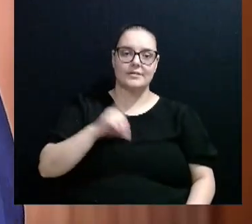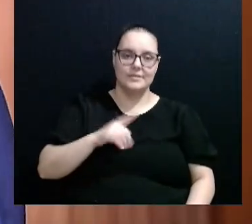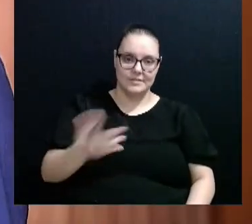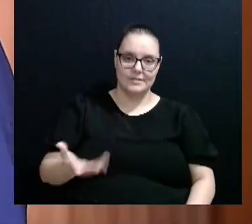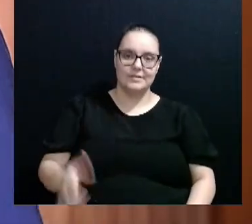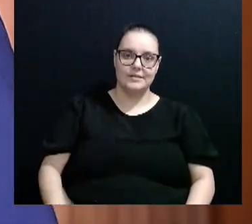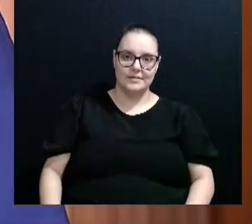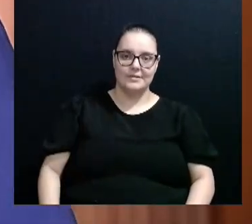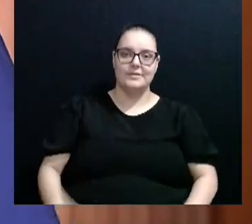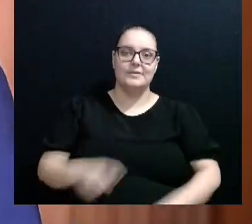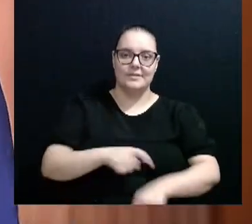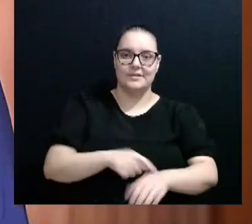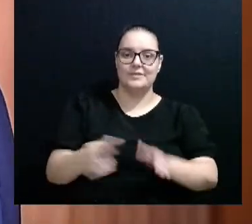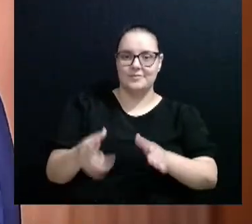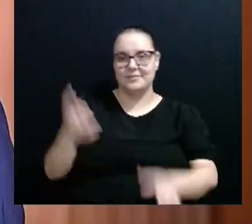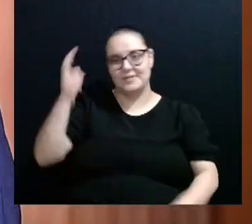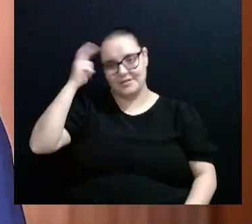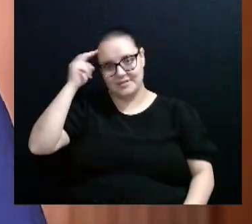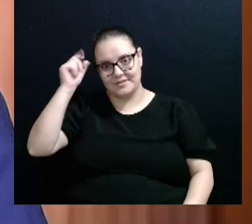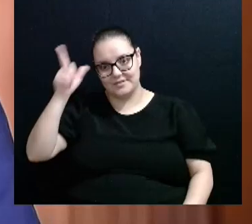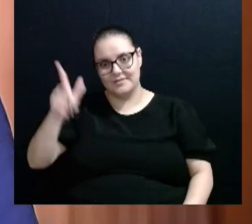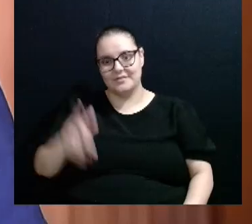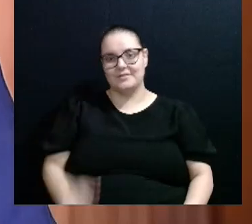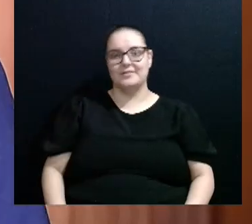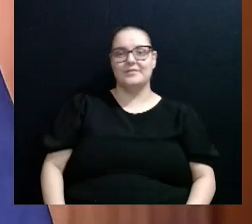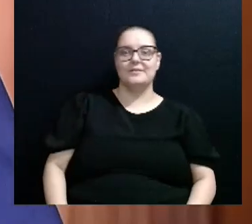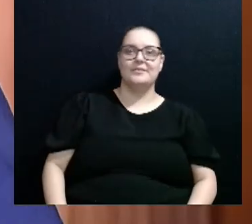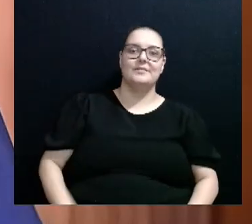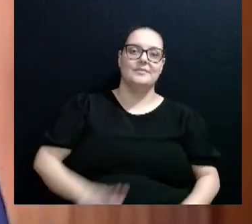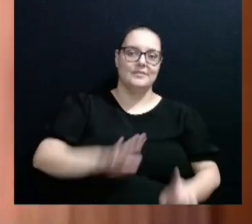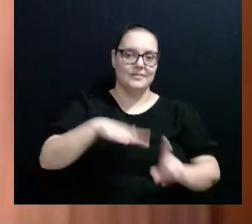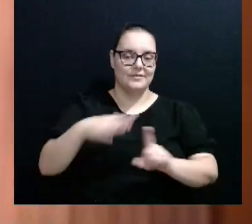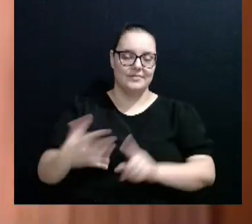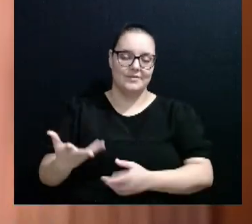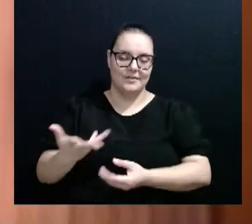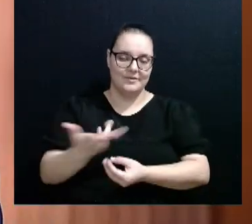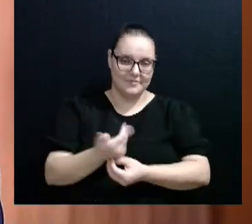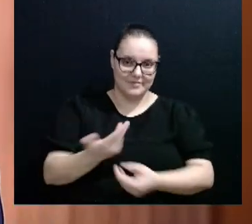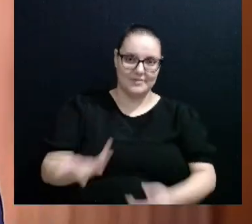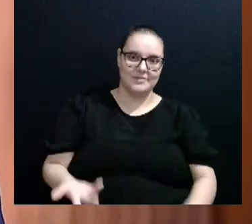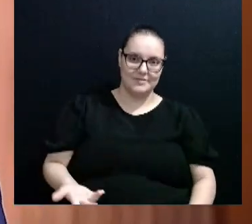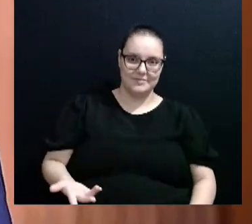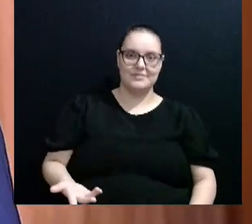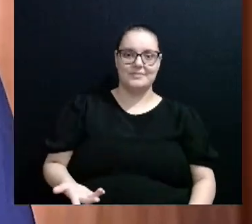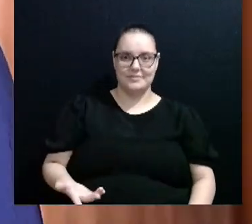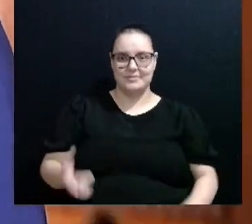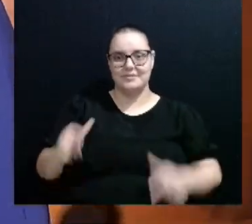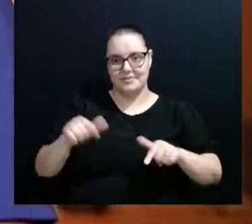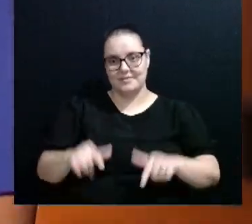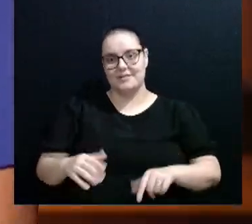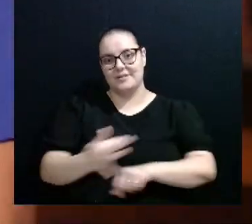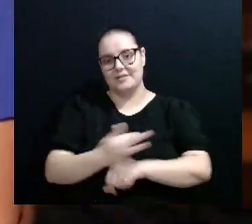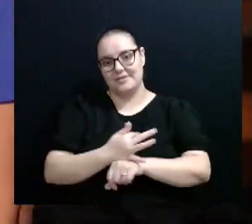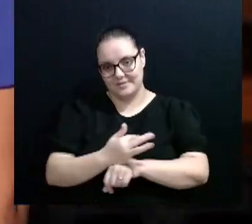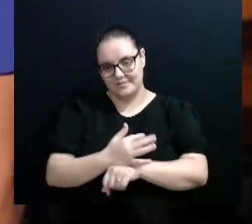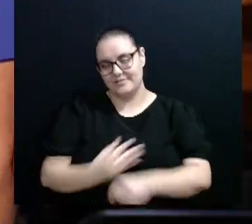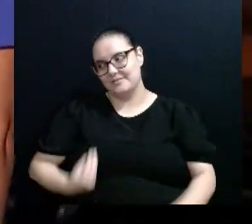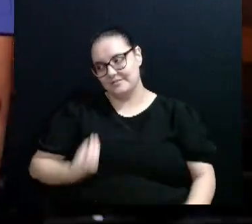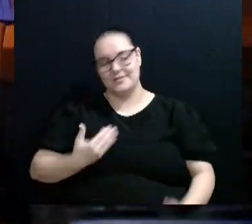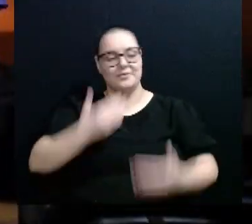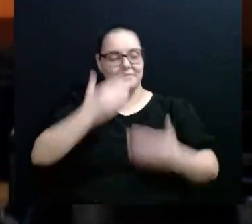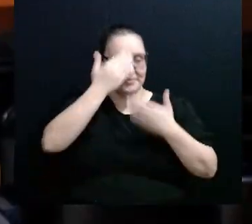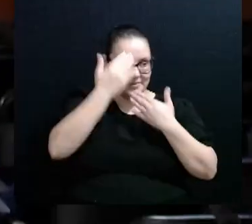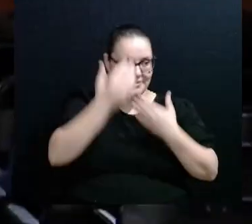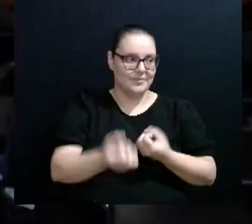cultural, né? E prestigiar os artistas locais e viver as férias também, né? Rodrigo, muito obrigado por todas essas